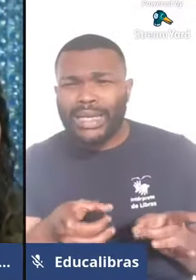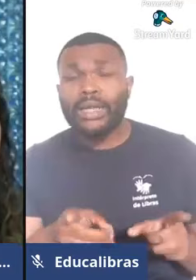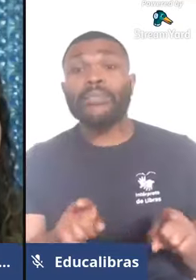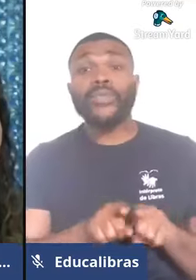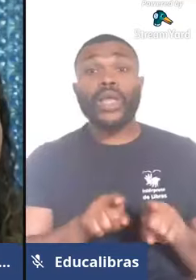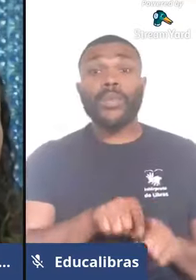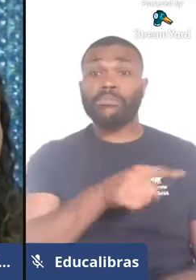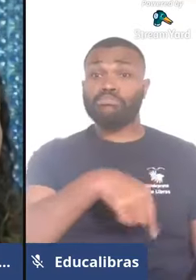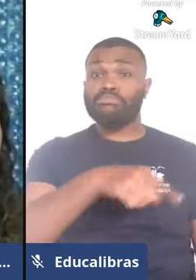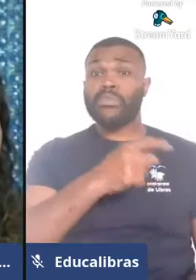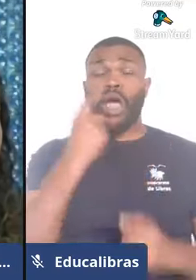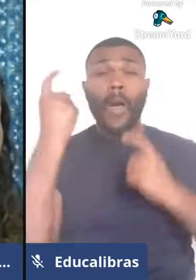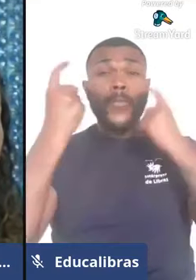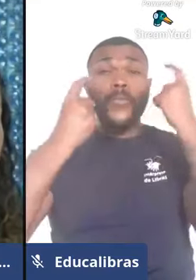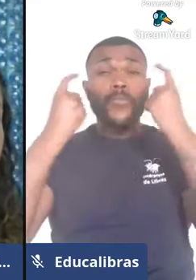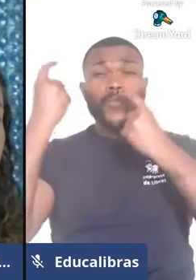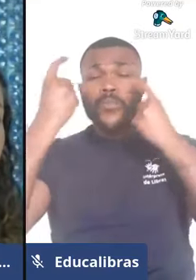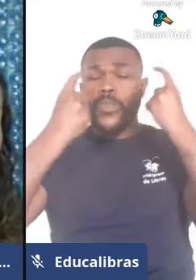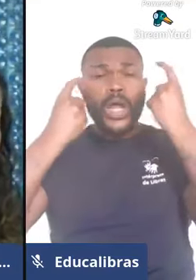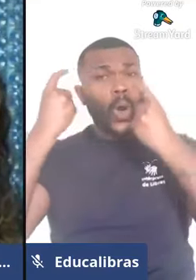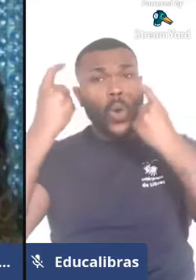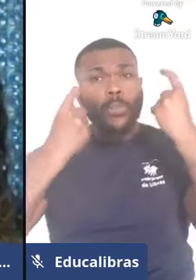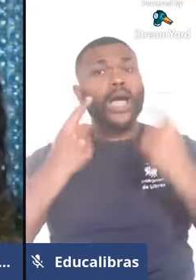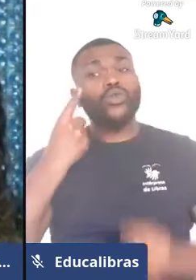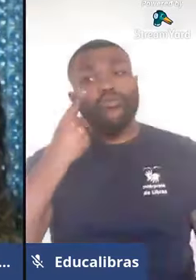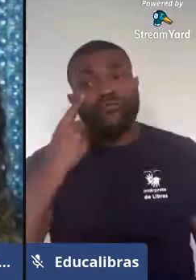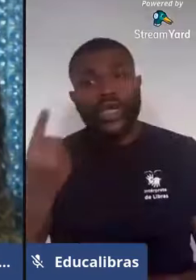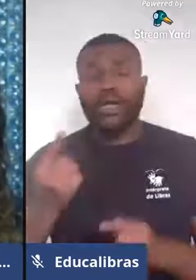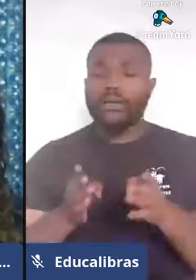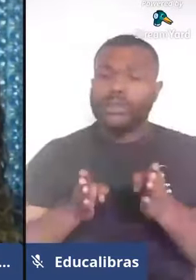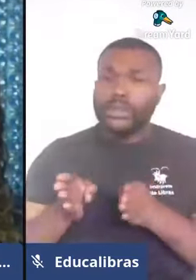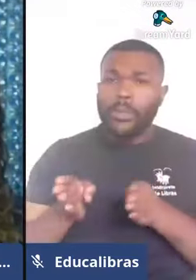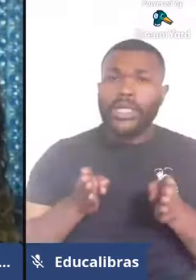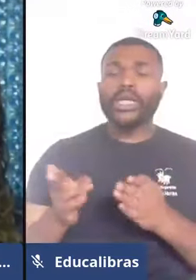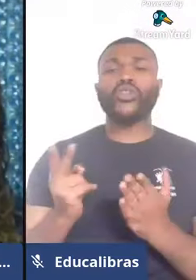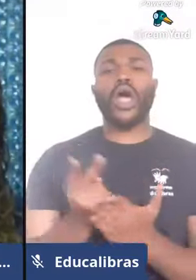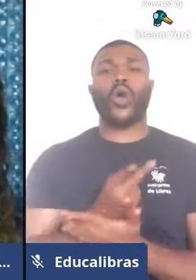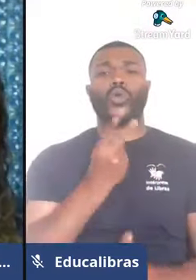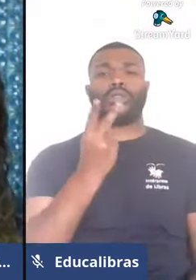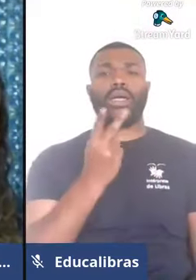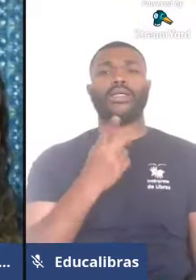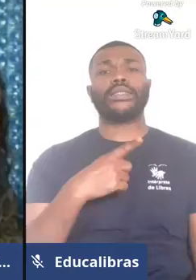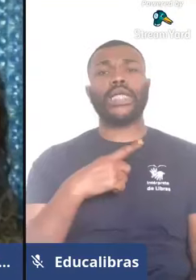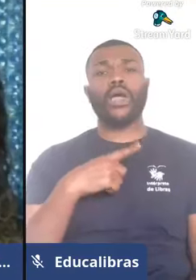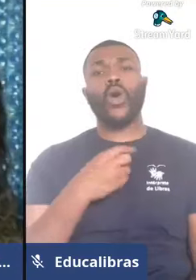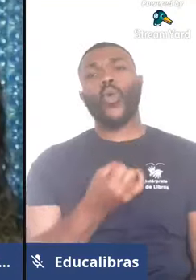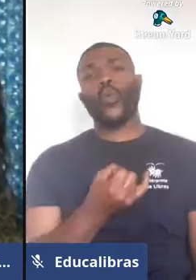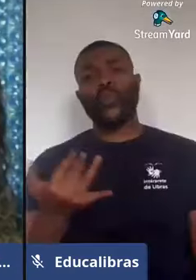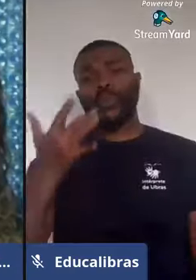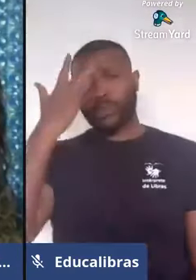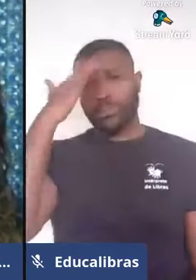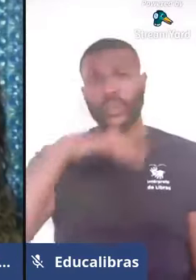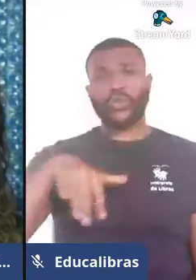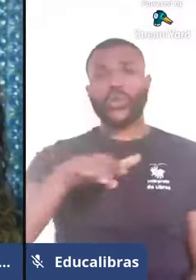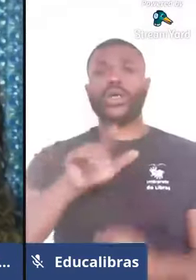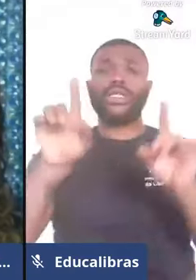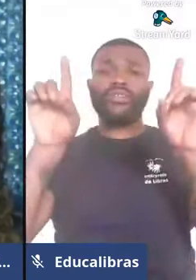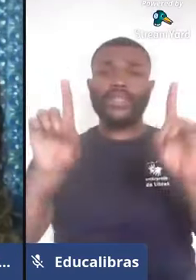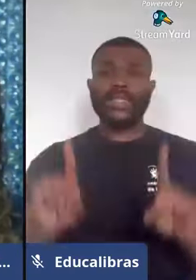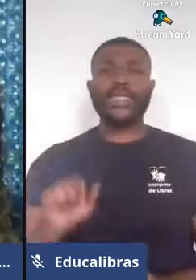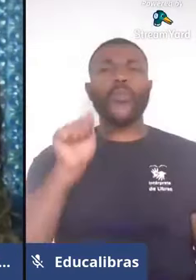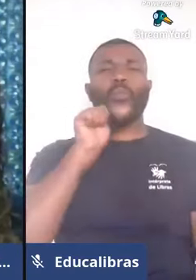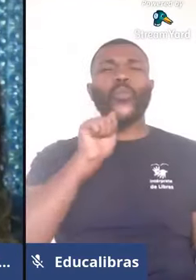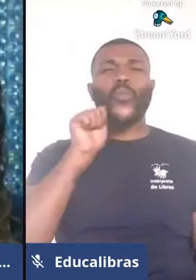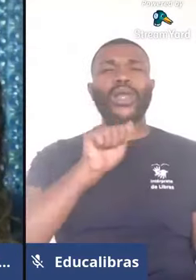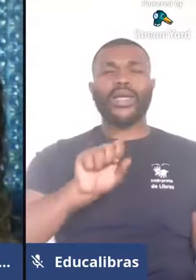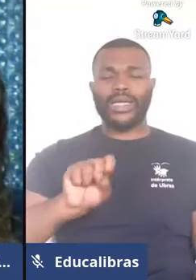preocupados com o resultado mesmo de ver a acessibilidade acontecendo. A gente tinha pessoas com deficiência na CPA, né? Tinha a Silvana, que é arquiteta com